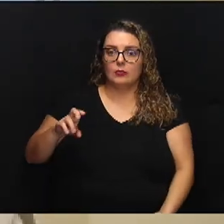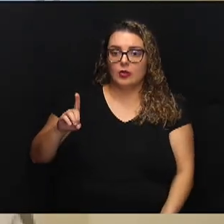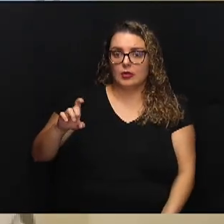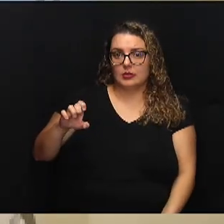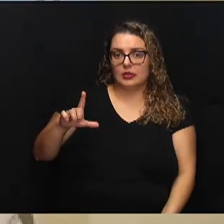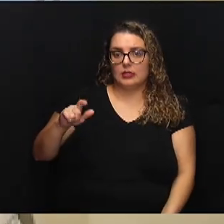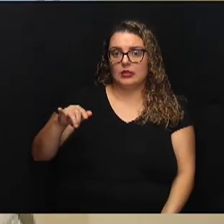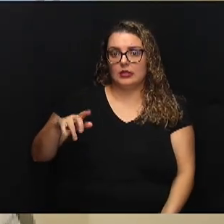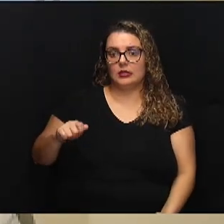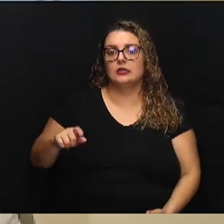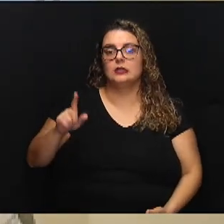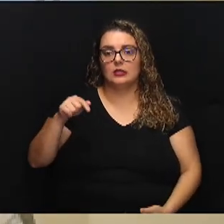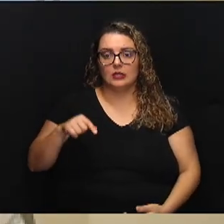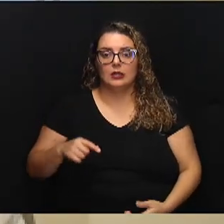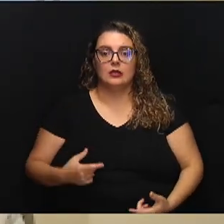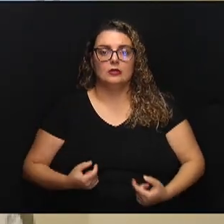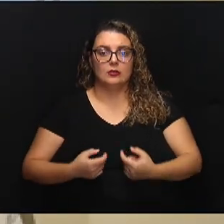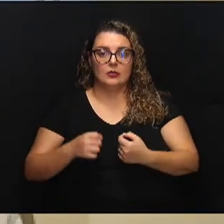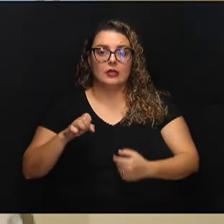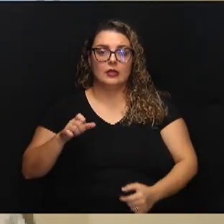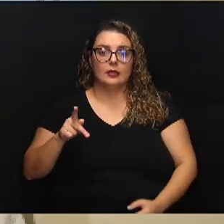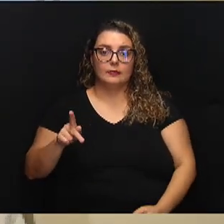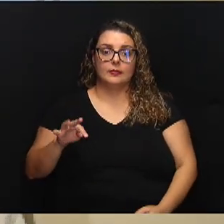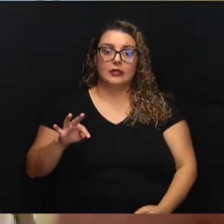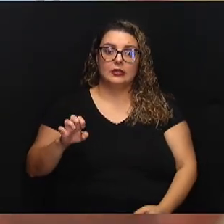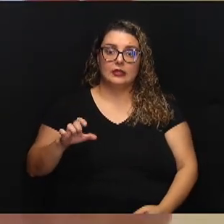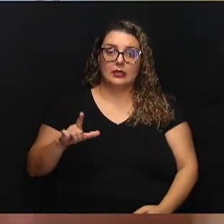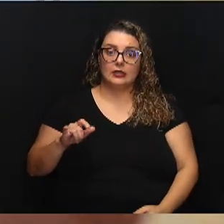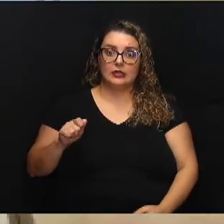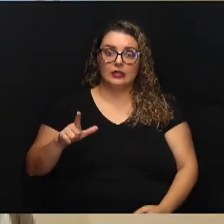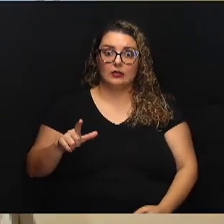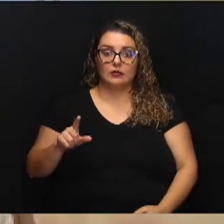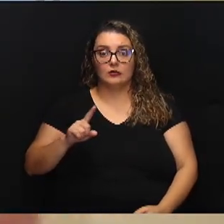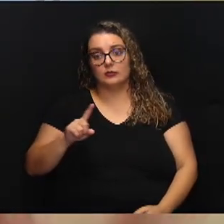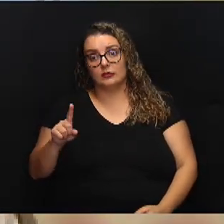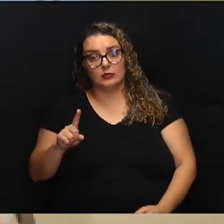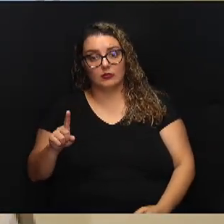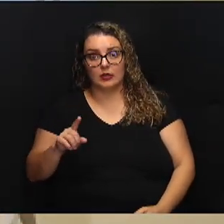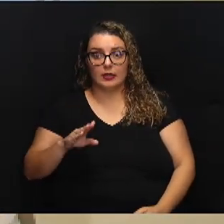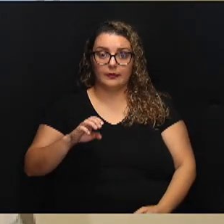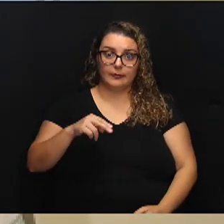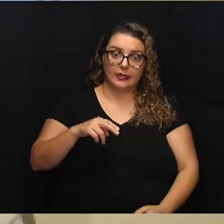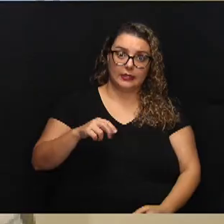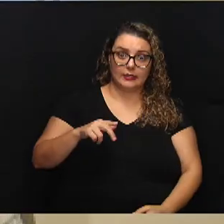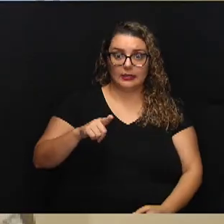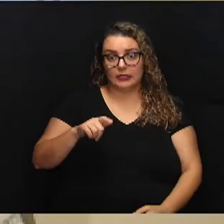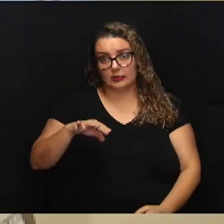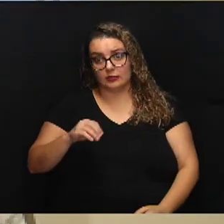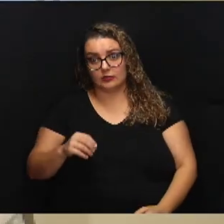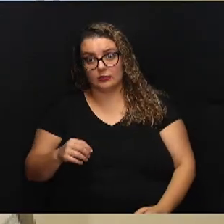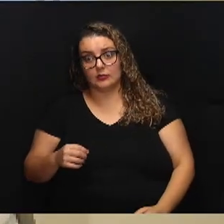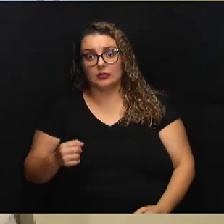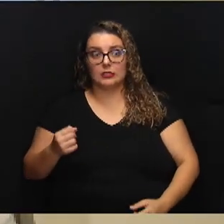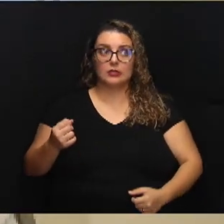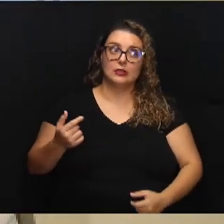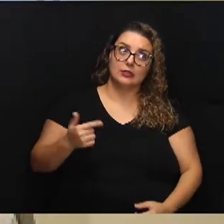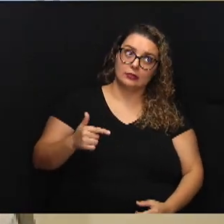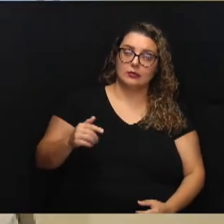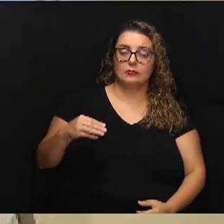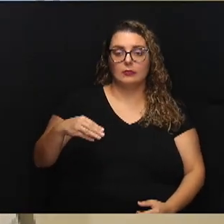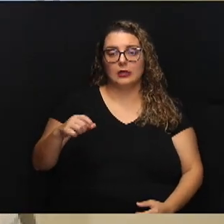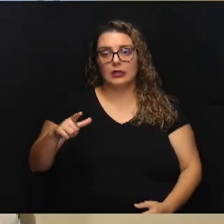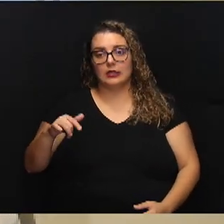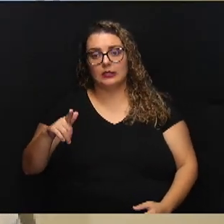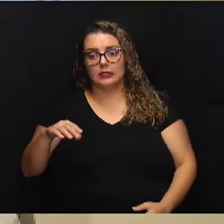é um subtipo de tumor epitelial, que não é considerado nem benigno e nem maligno em algumas literaturas, mas ele tem